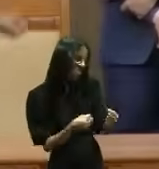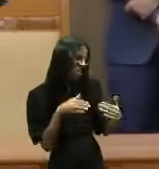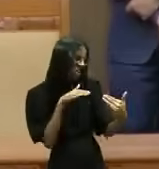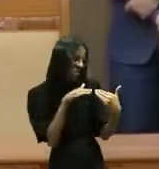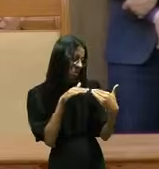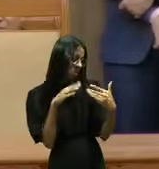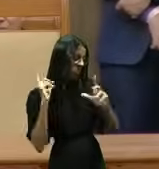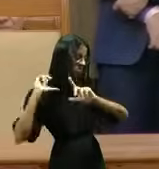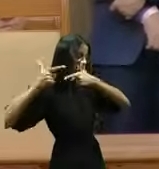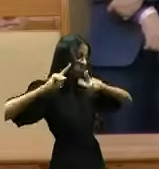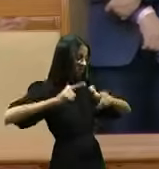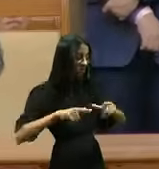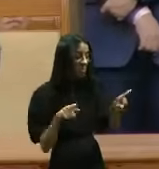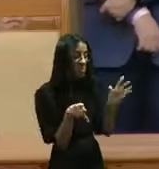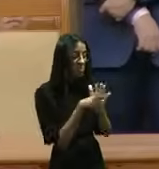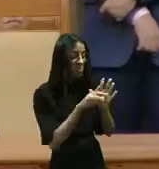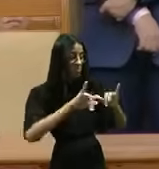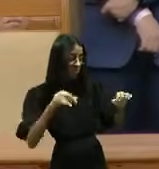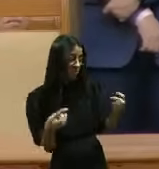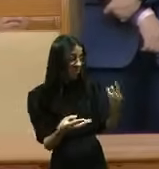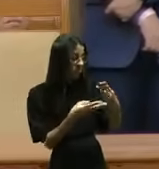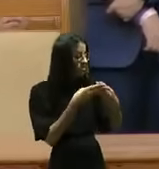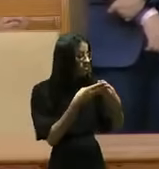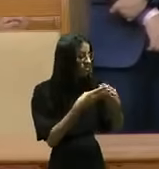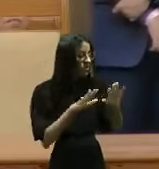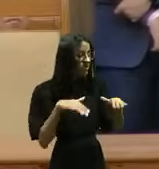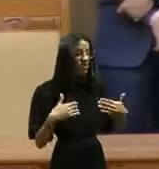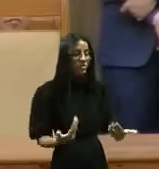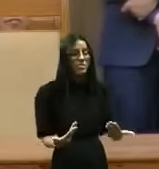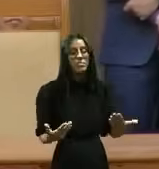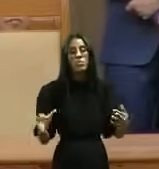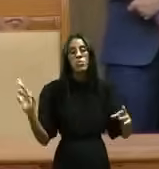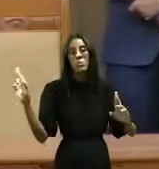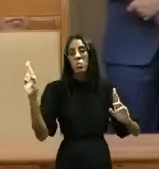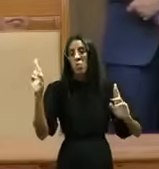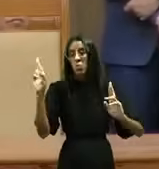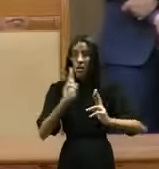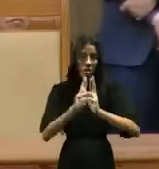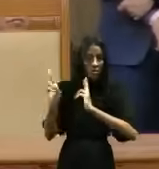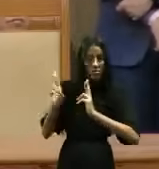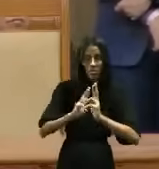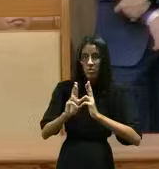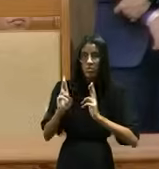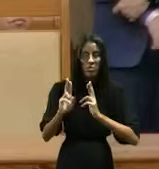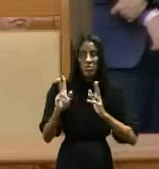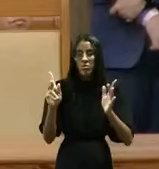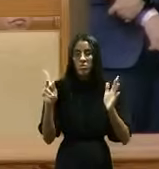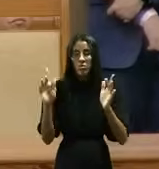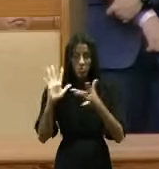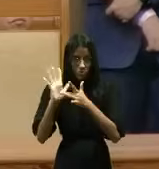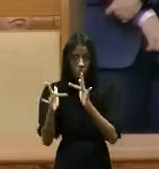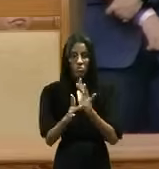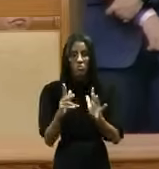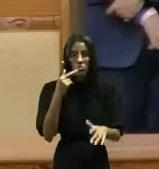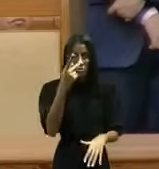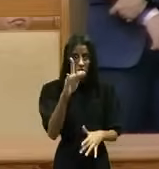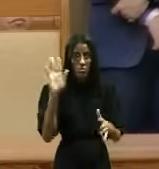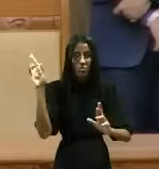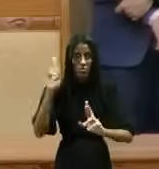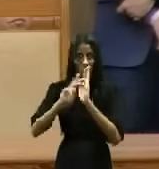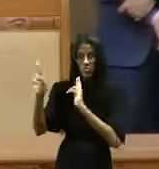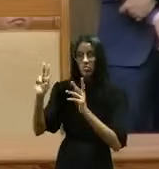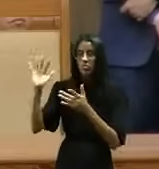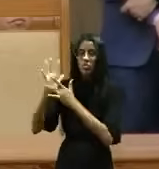eu vou criar um novo povo que o relacionamento comigo olha para cá o teu relacionamento com Jesus irmão e irmã não se dá pela